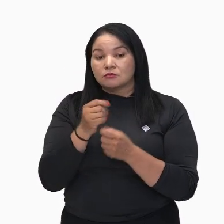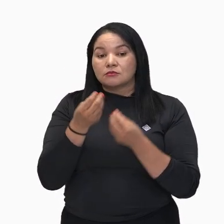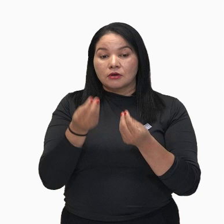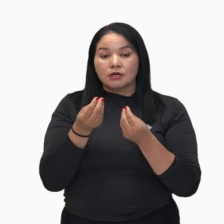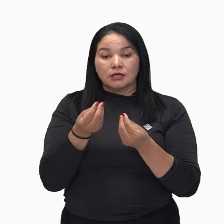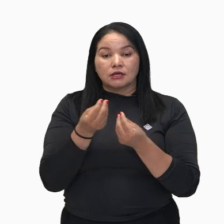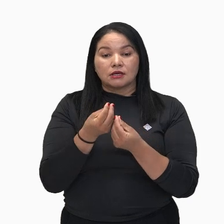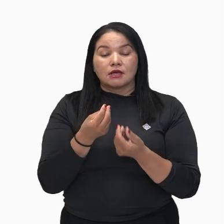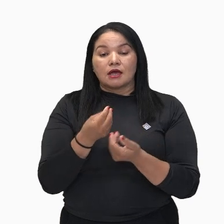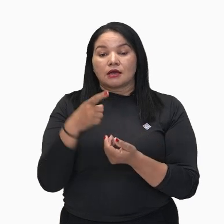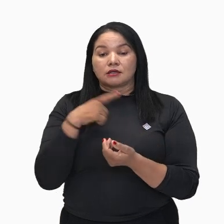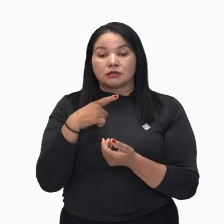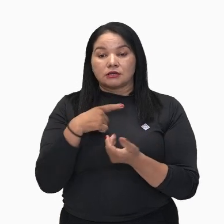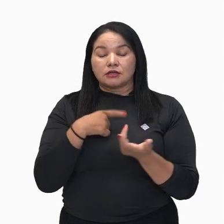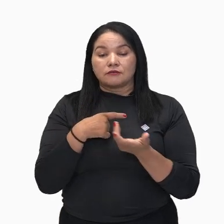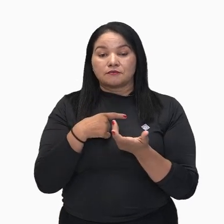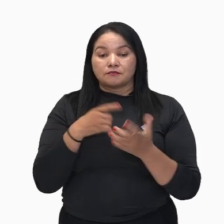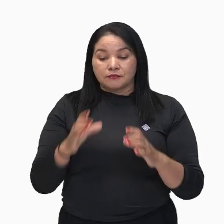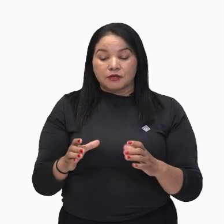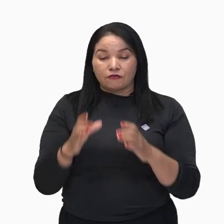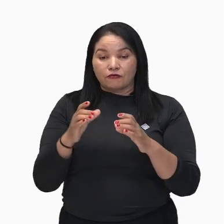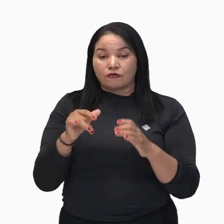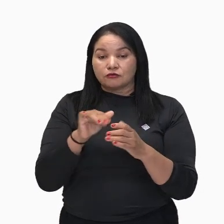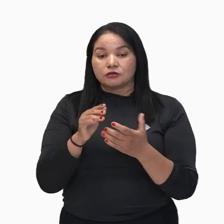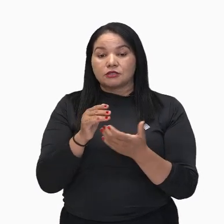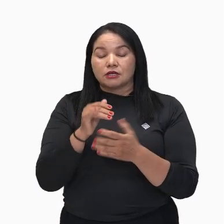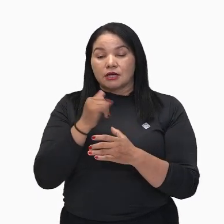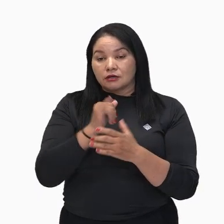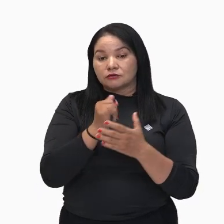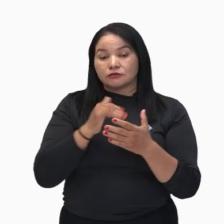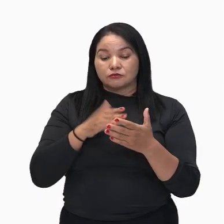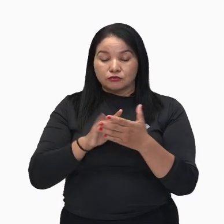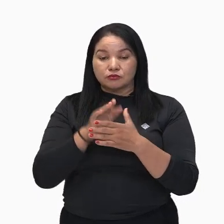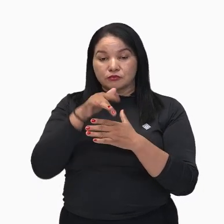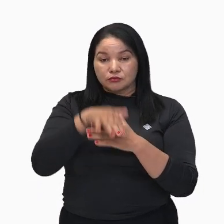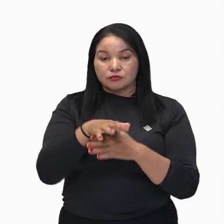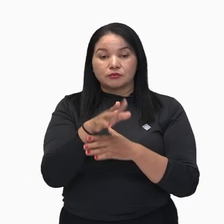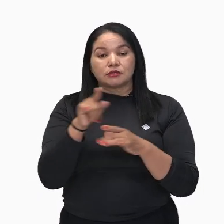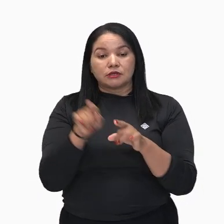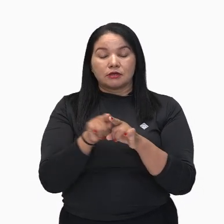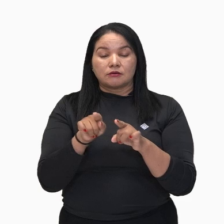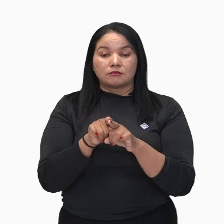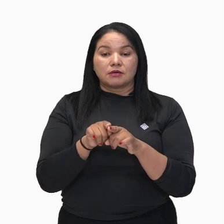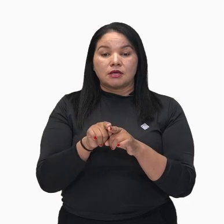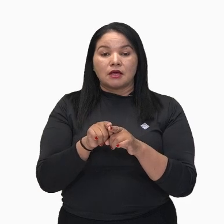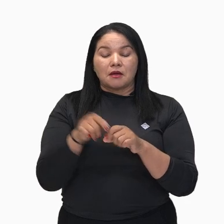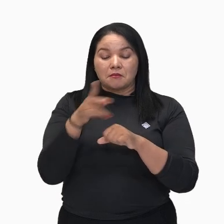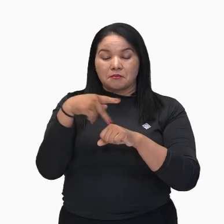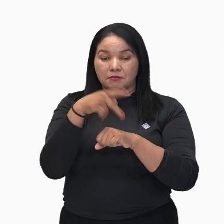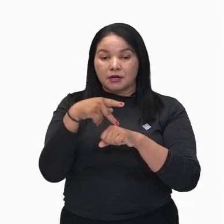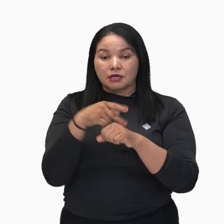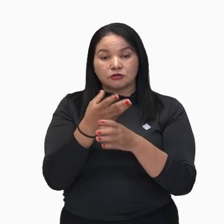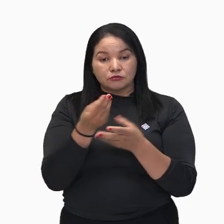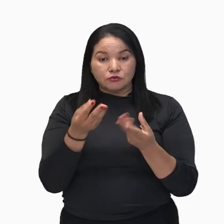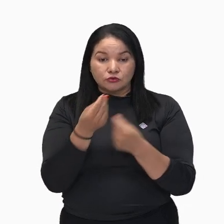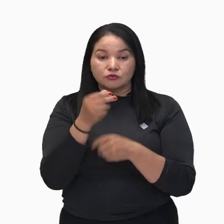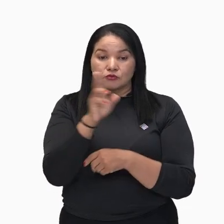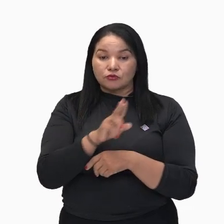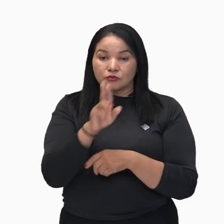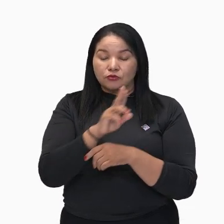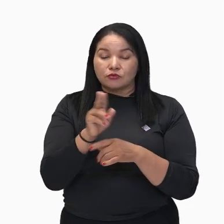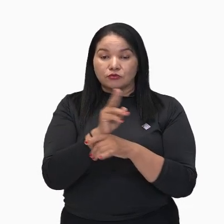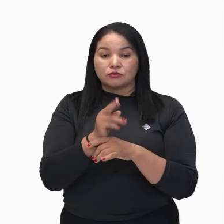ali como fonte energética para usinas termoelétricas, né? Na maioria dos países eles usam ainda muito as